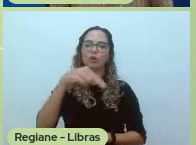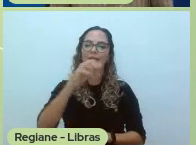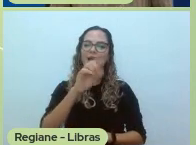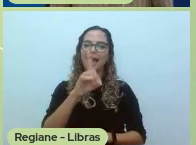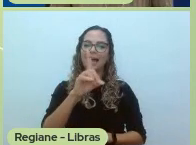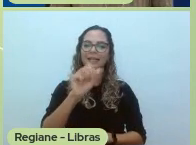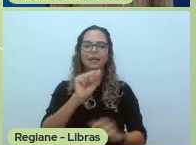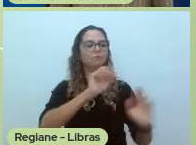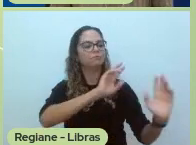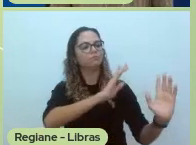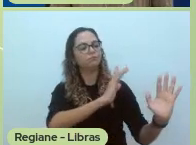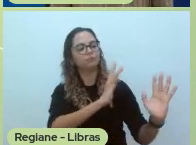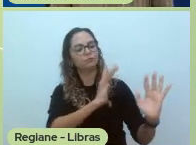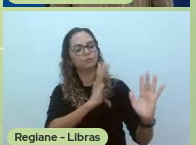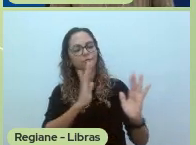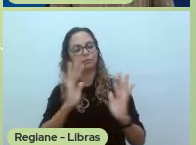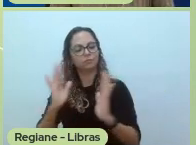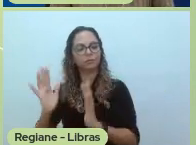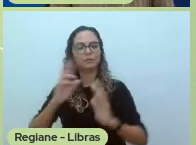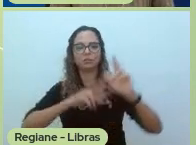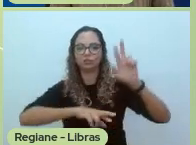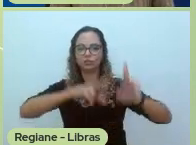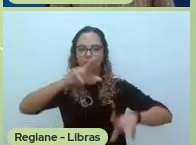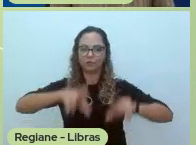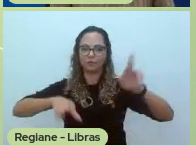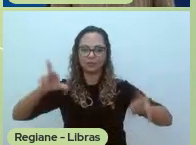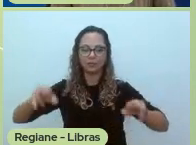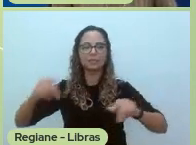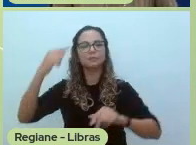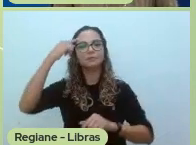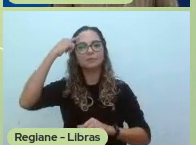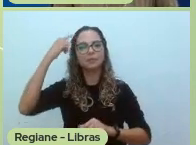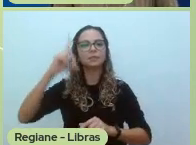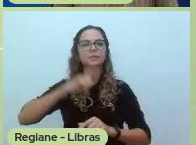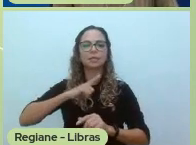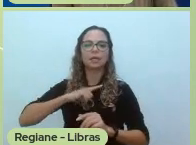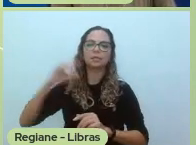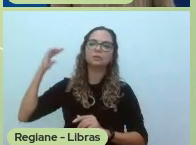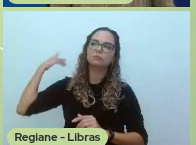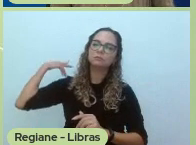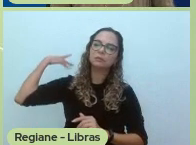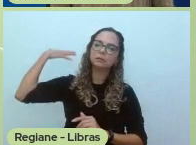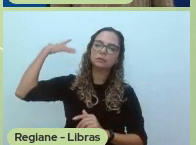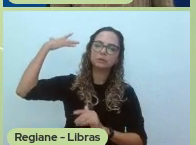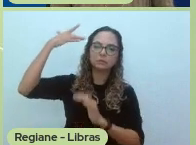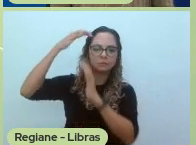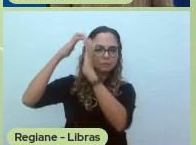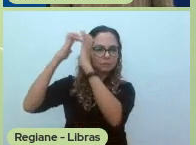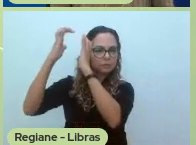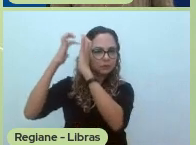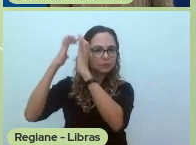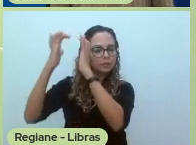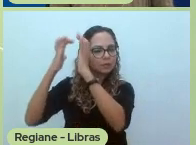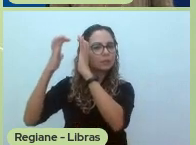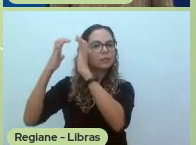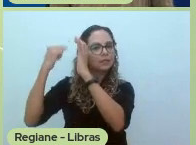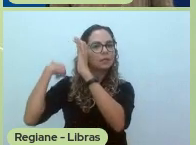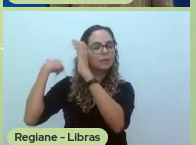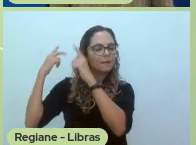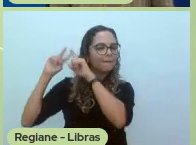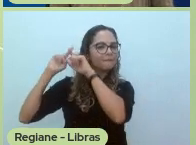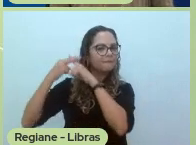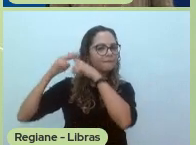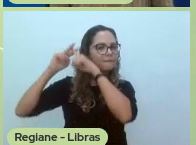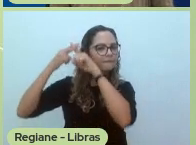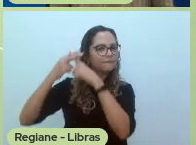pilares e vieses que podem se manifestar no dia a dia, porque é mensalmente. Então, a gente traz